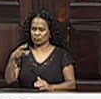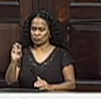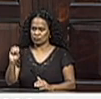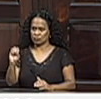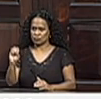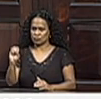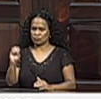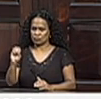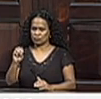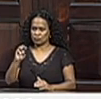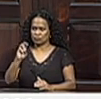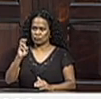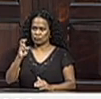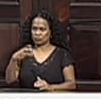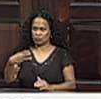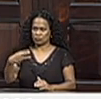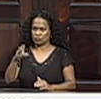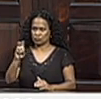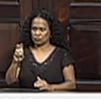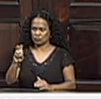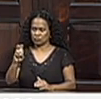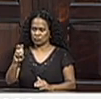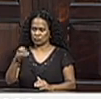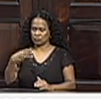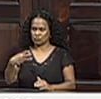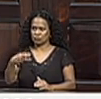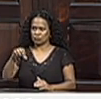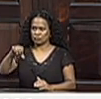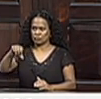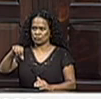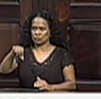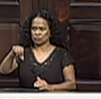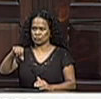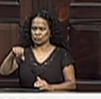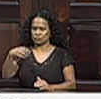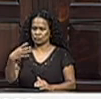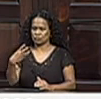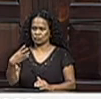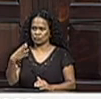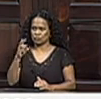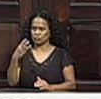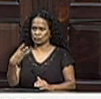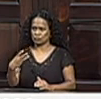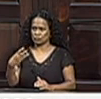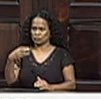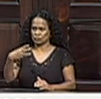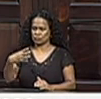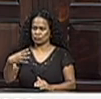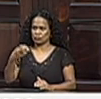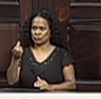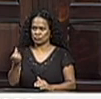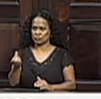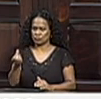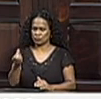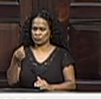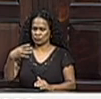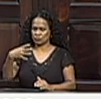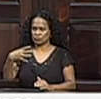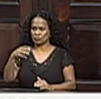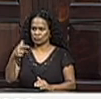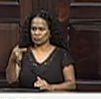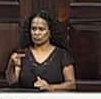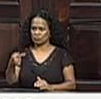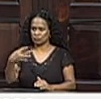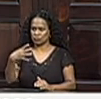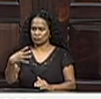30, 35, 39, 43, 46,